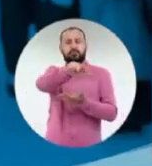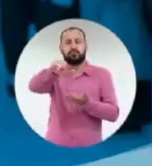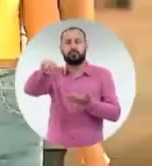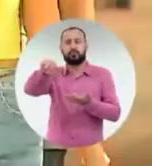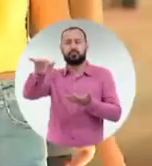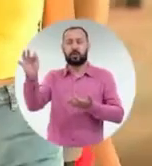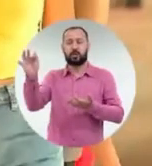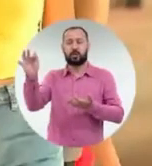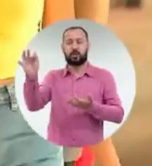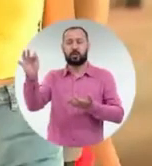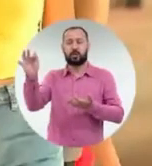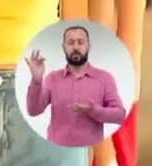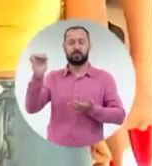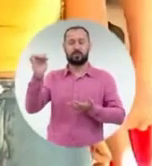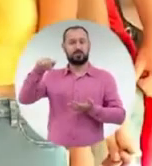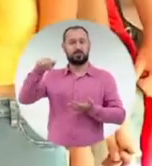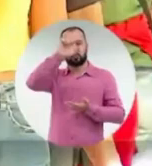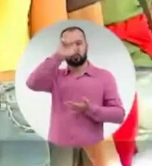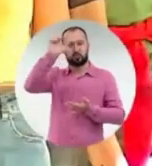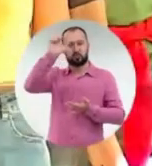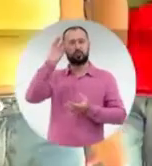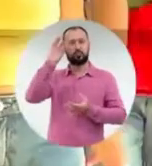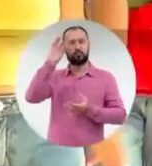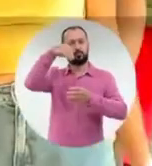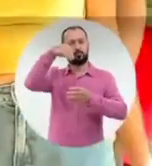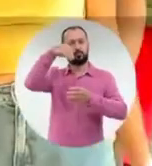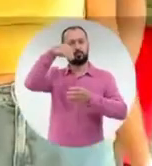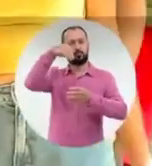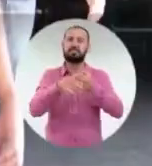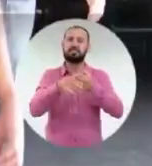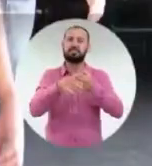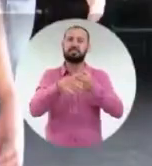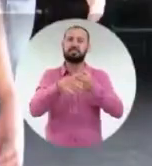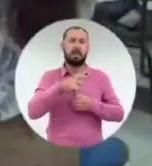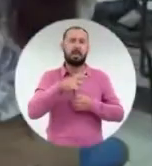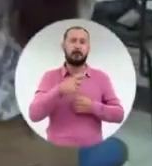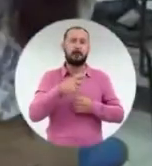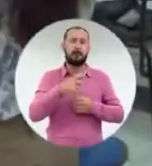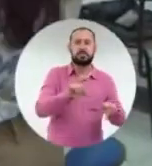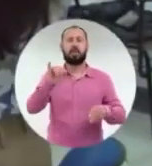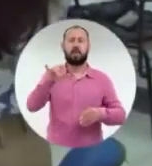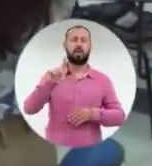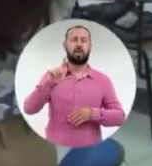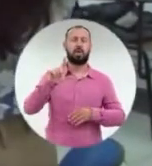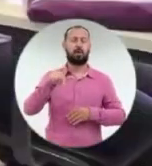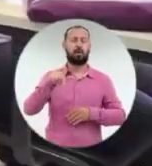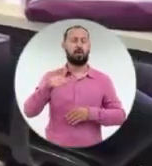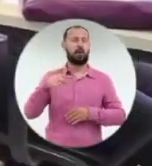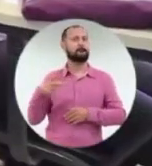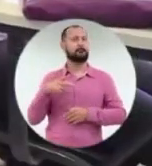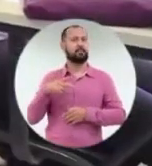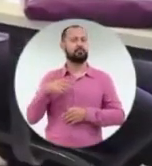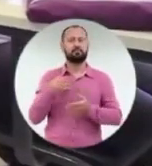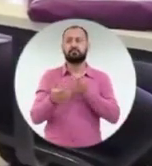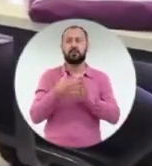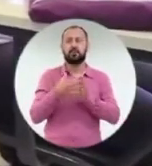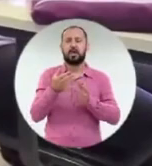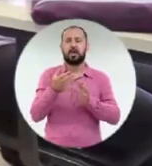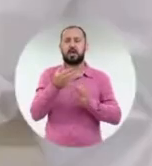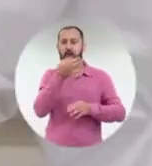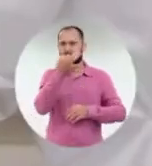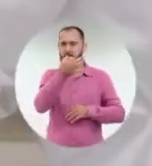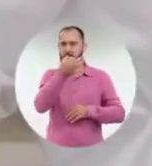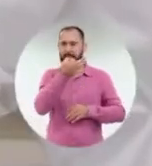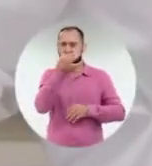Estado, independentemente de públicas ou privadas. E a diversidade de visões sobre educação, que